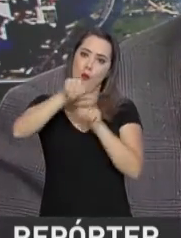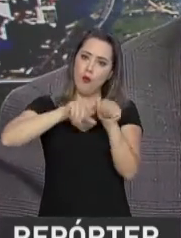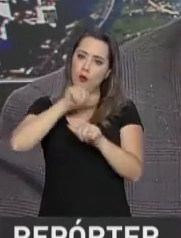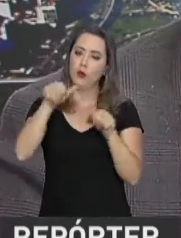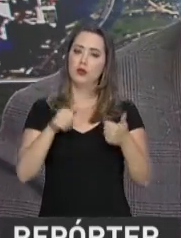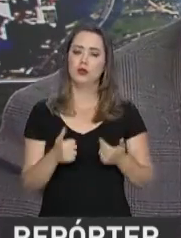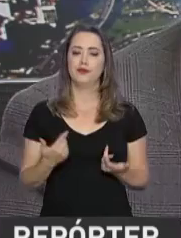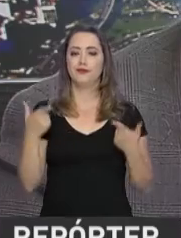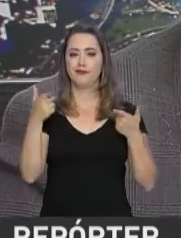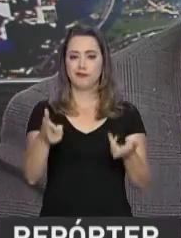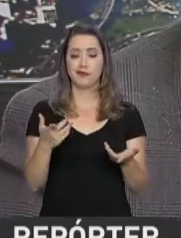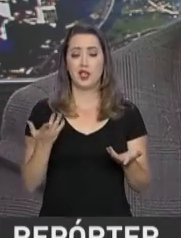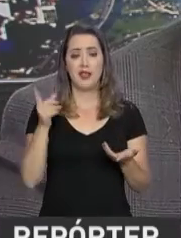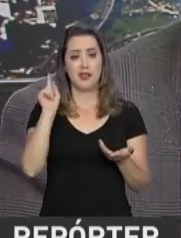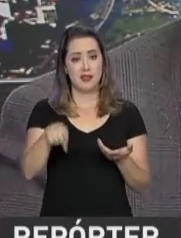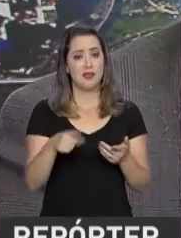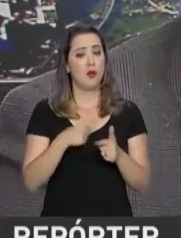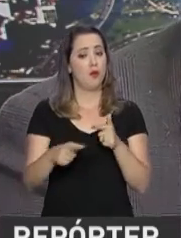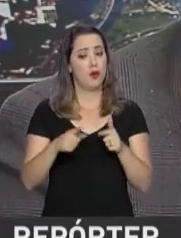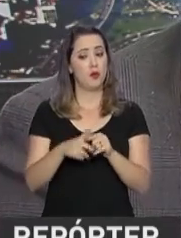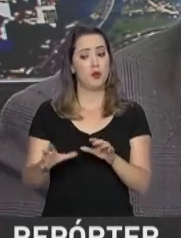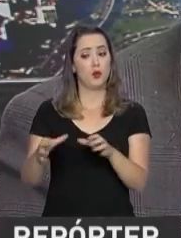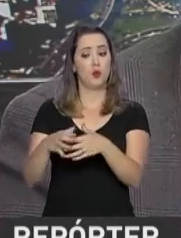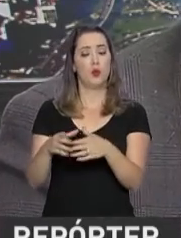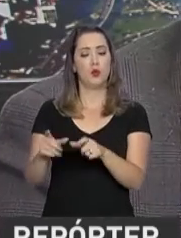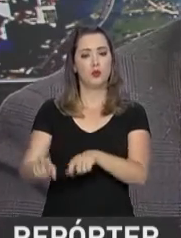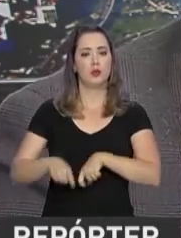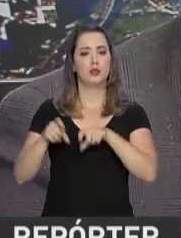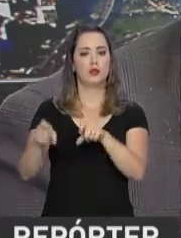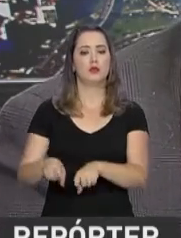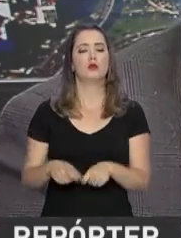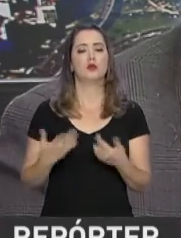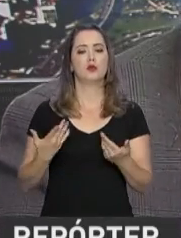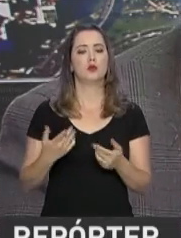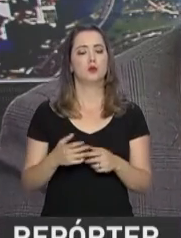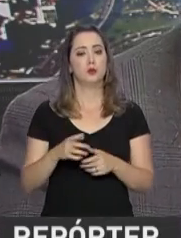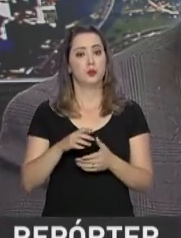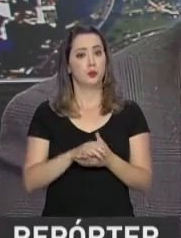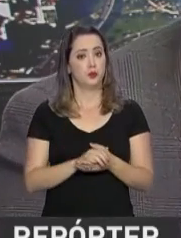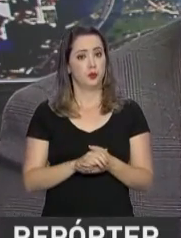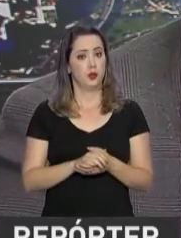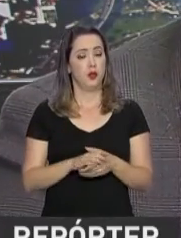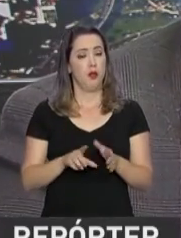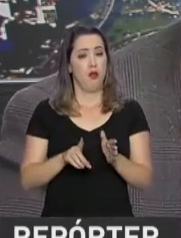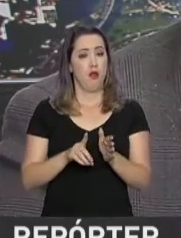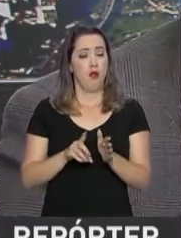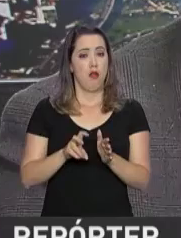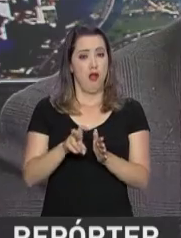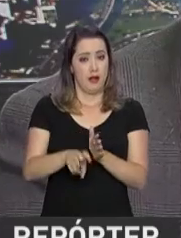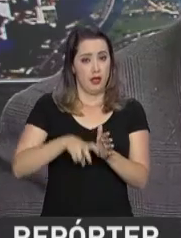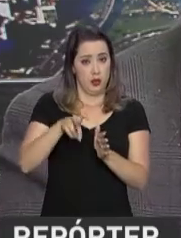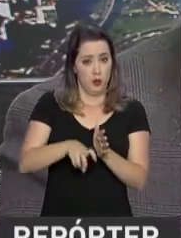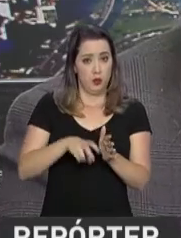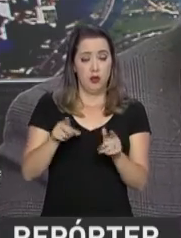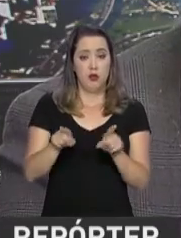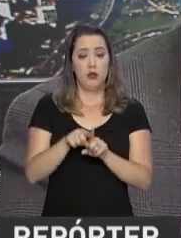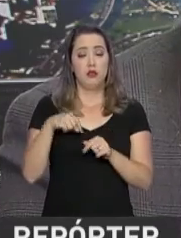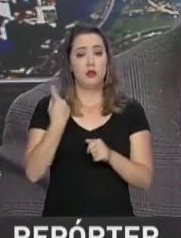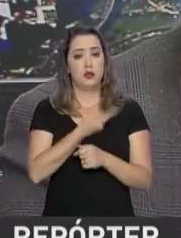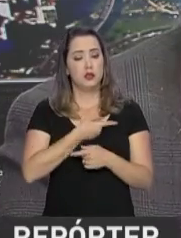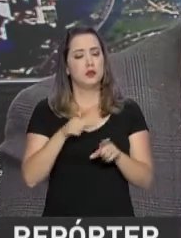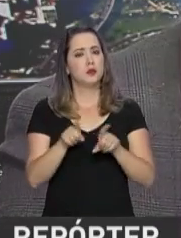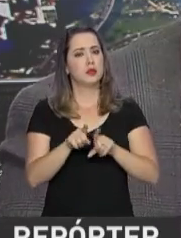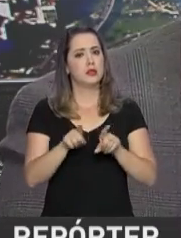afeta os interesses de sobretudo à produção agrícola e pecuária mas quando nós desmatamos também